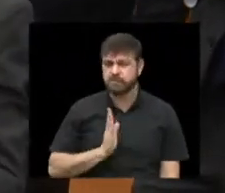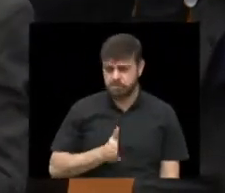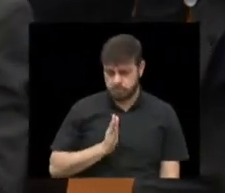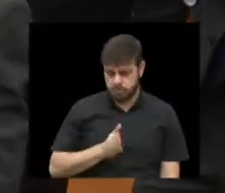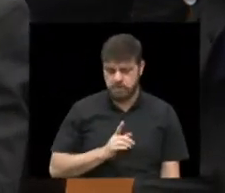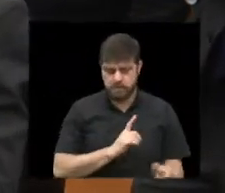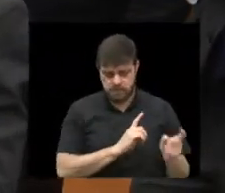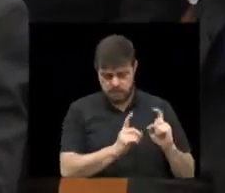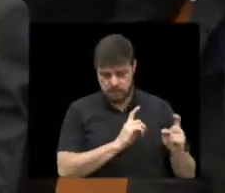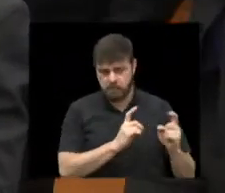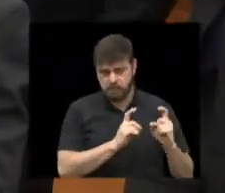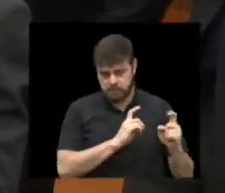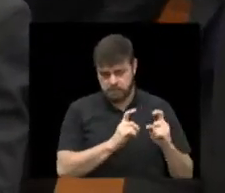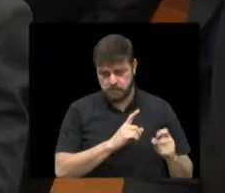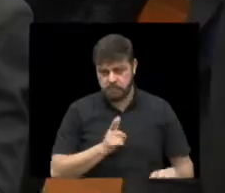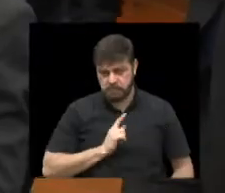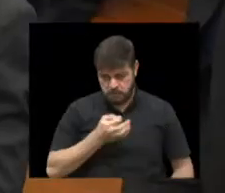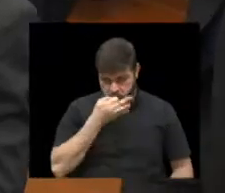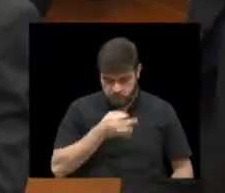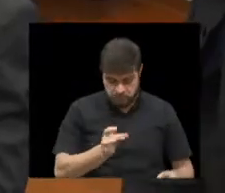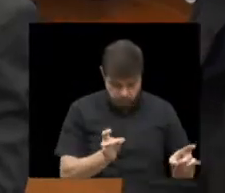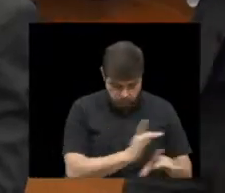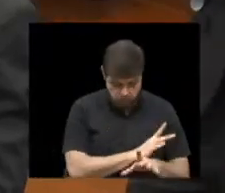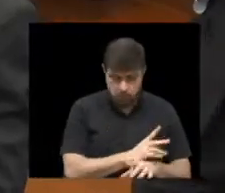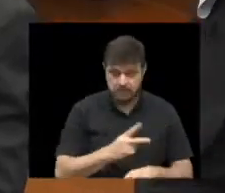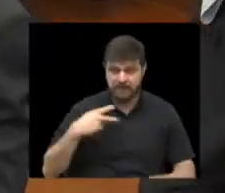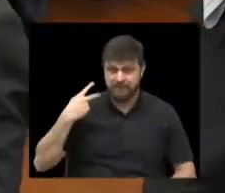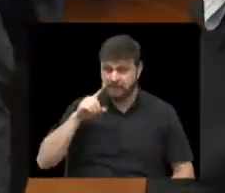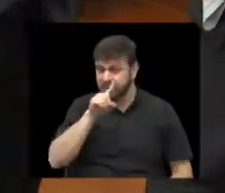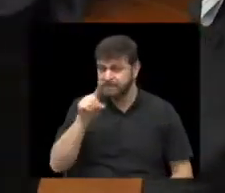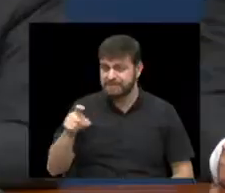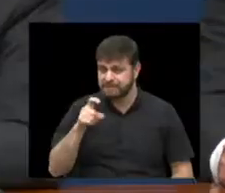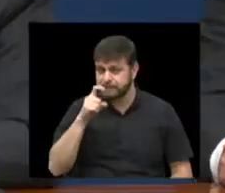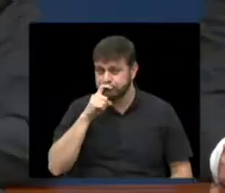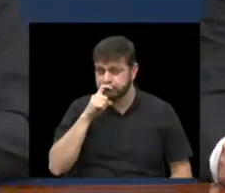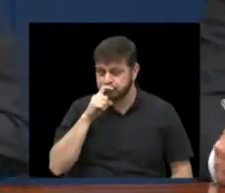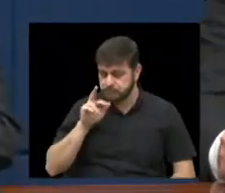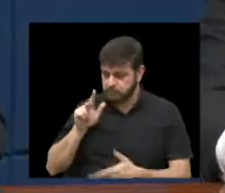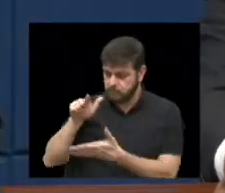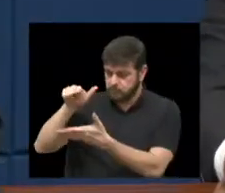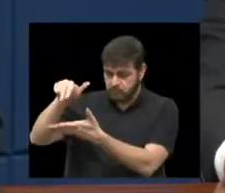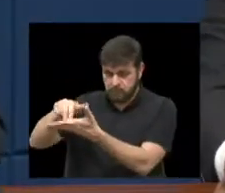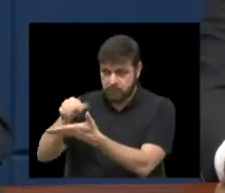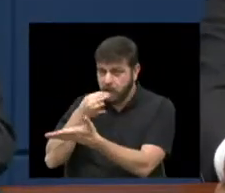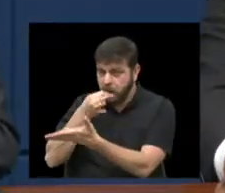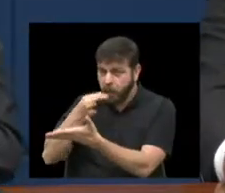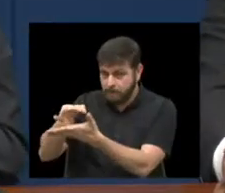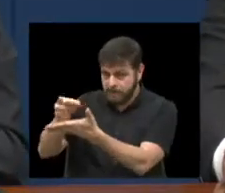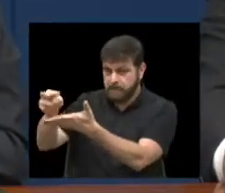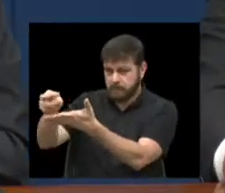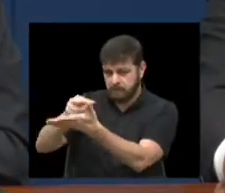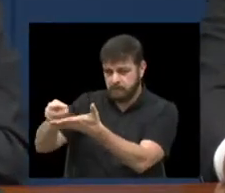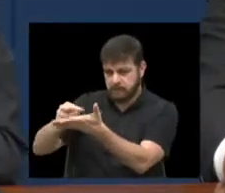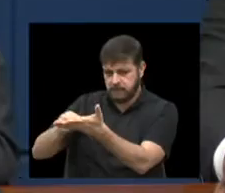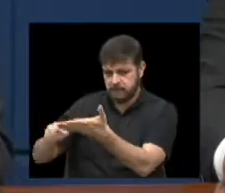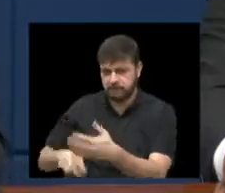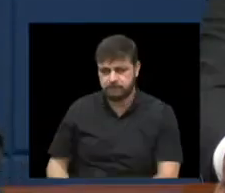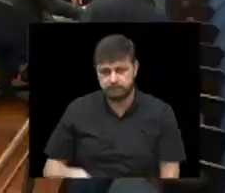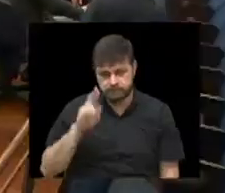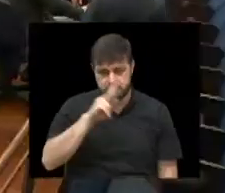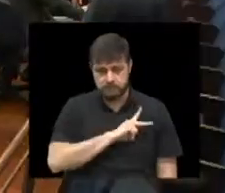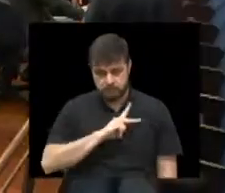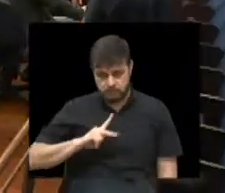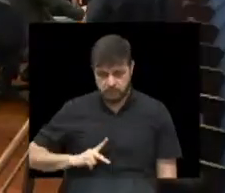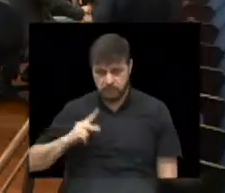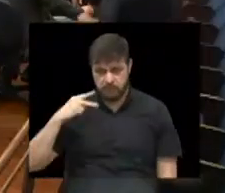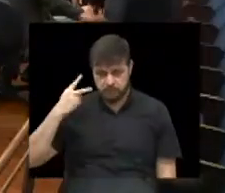se reuniu e indica o vereador Zé Carlos para exarar o parecer. Vereador Zé Carlos da tribuna para exarar o parecer. Senhor presidente,